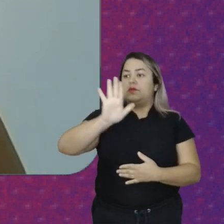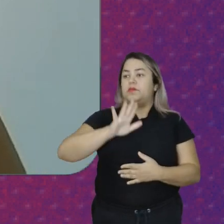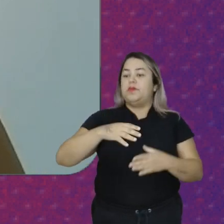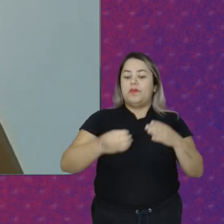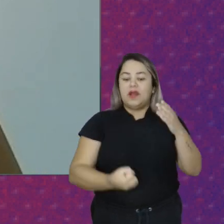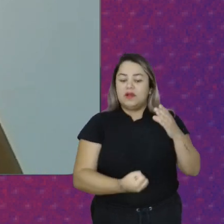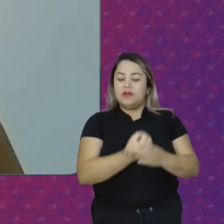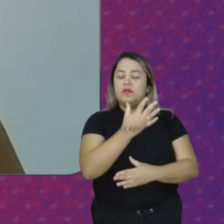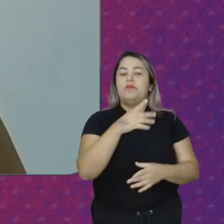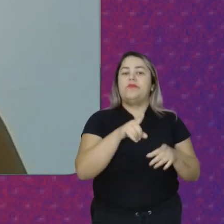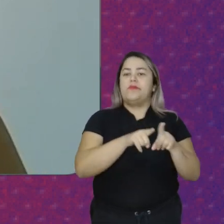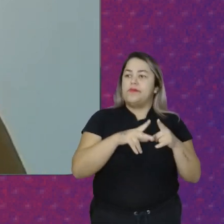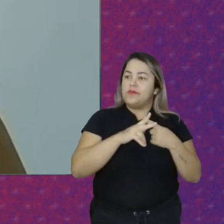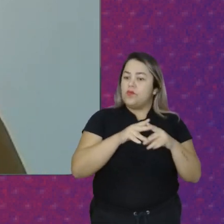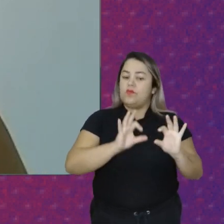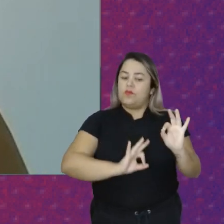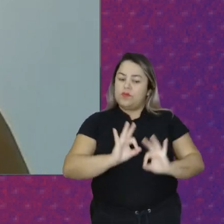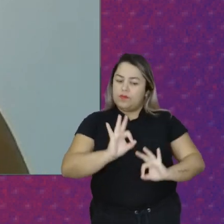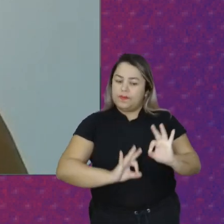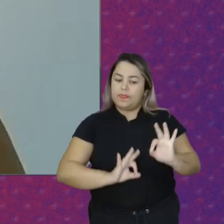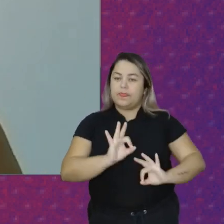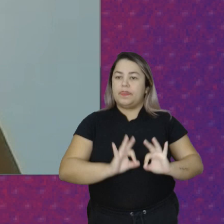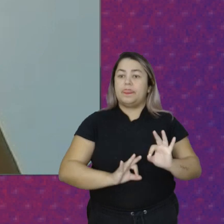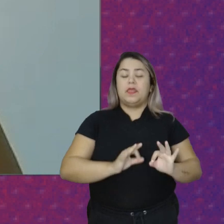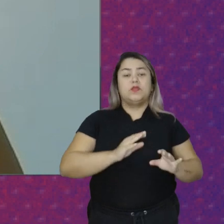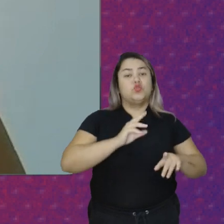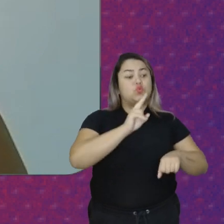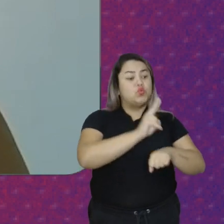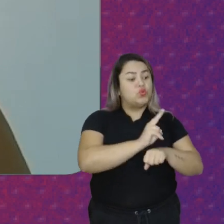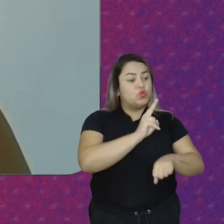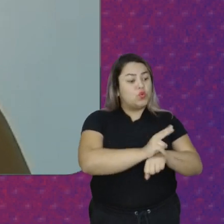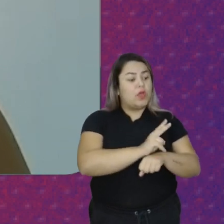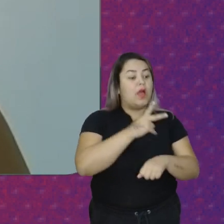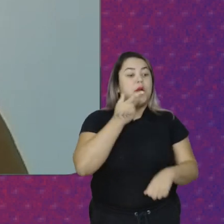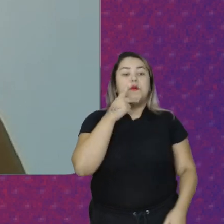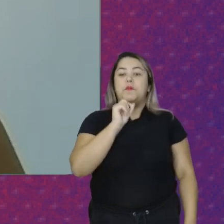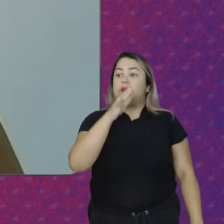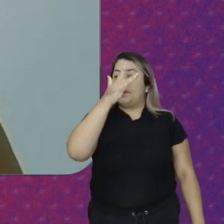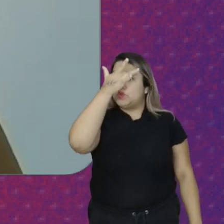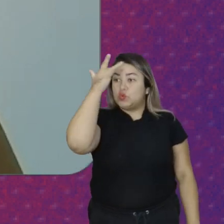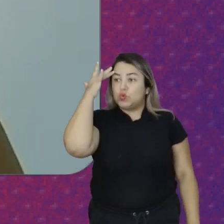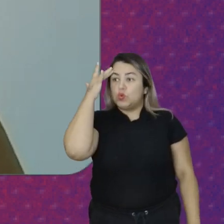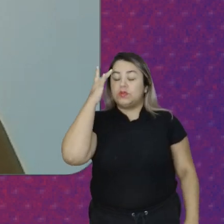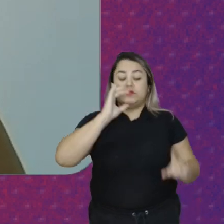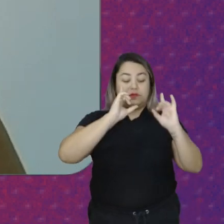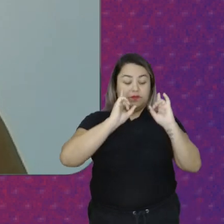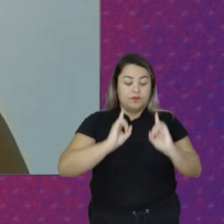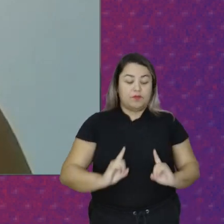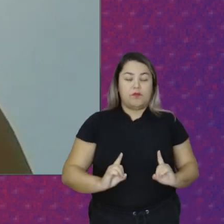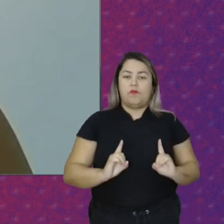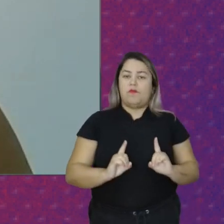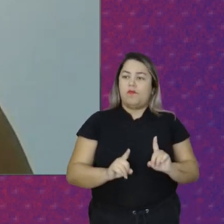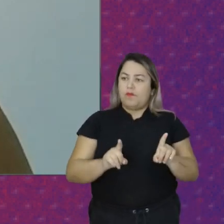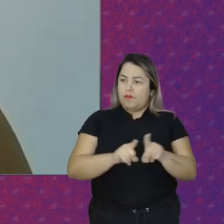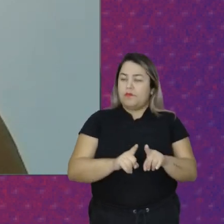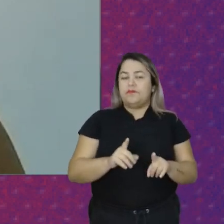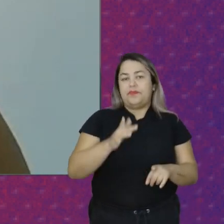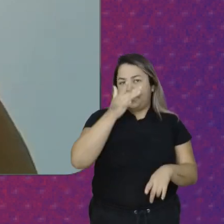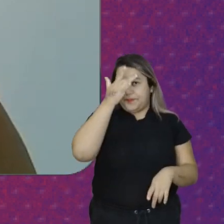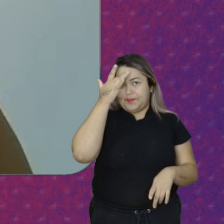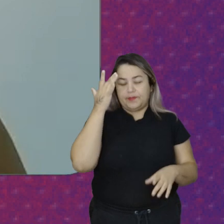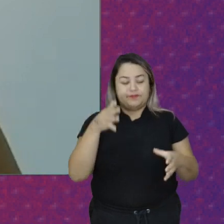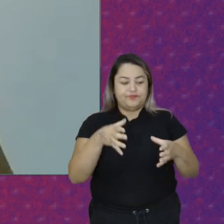criar os mecanismos de cuidados para pessoas com deficiência. Os públicos prioritários